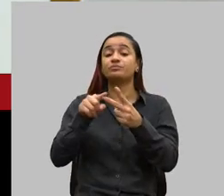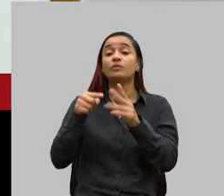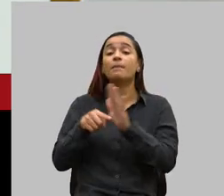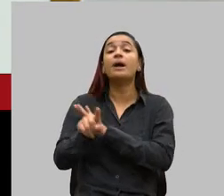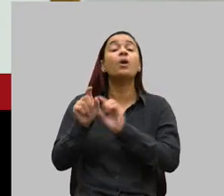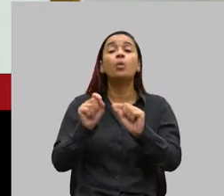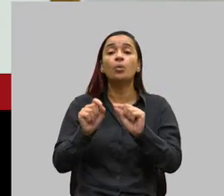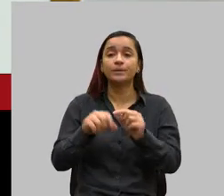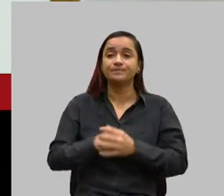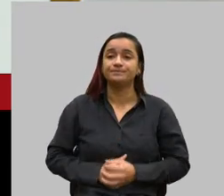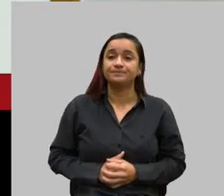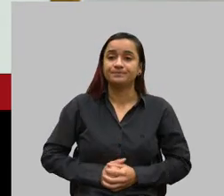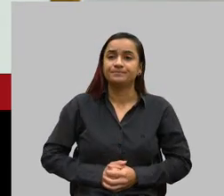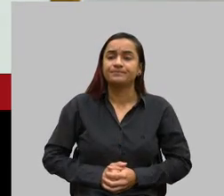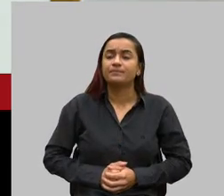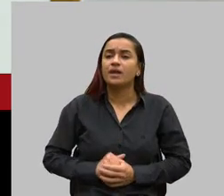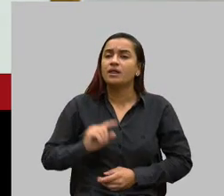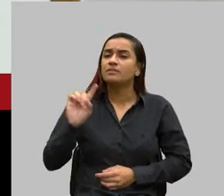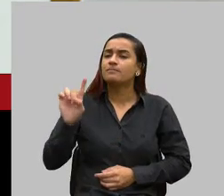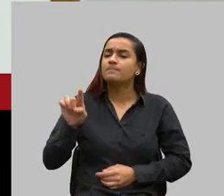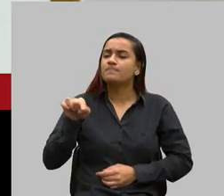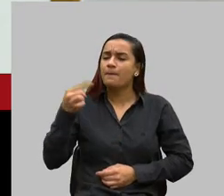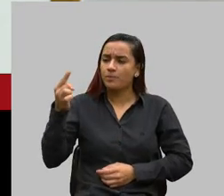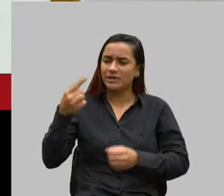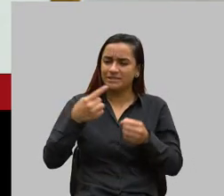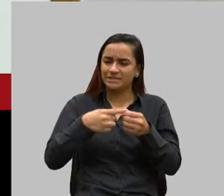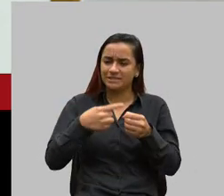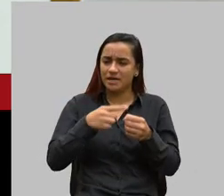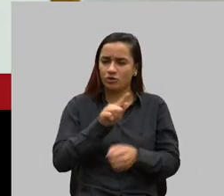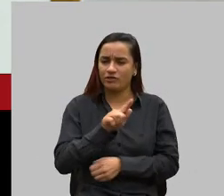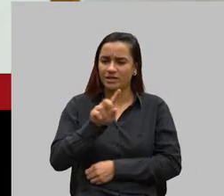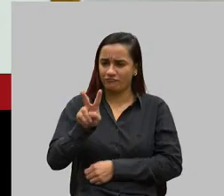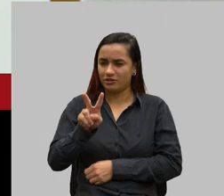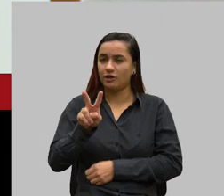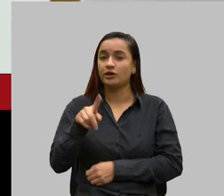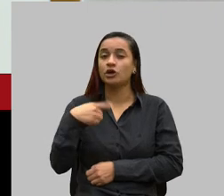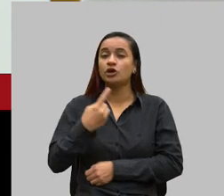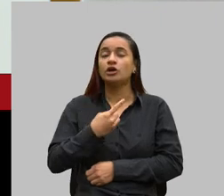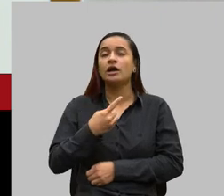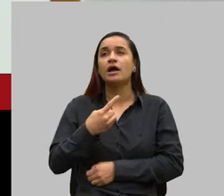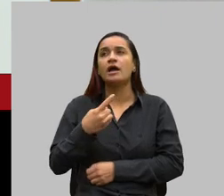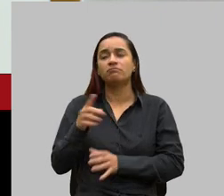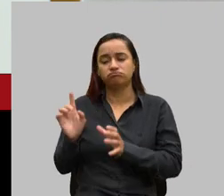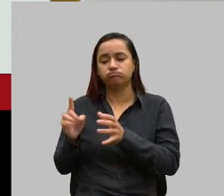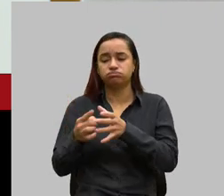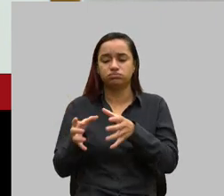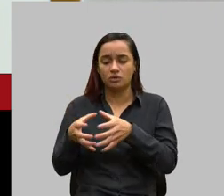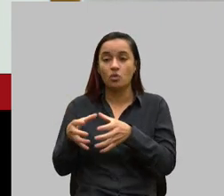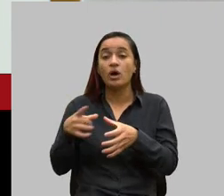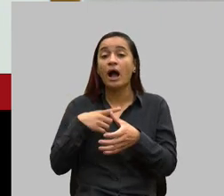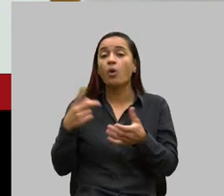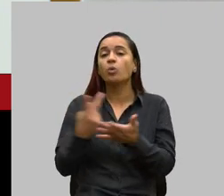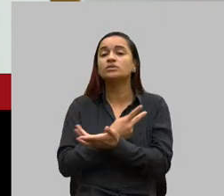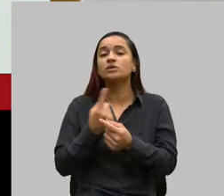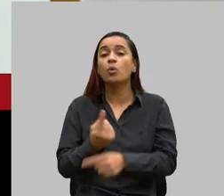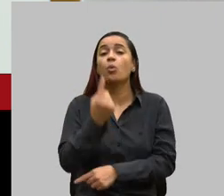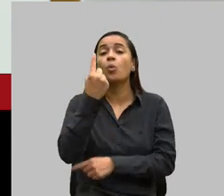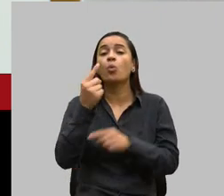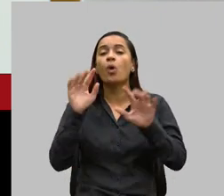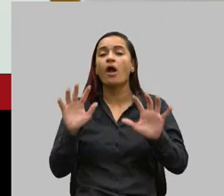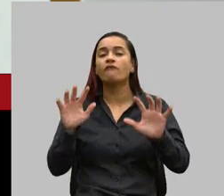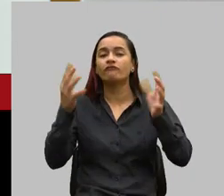é depois que Valadares incluiu na Sud nós fizemos um painel lá né um evento Prefeitura de